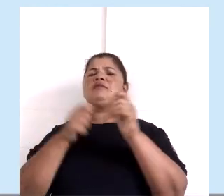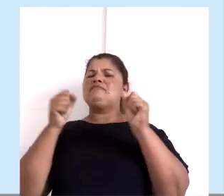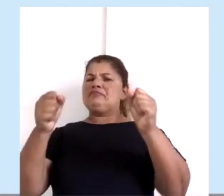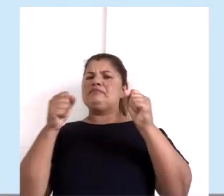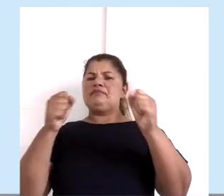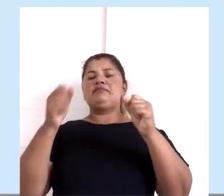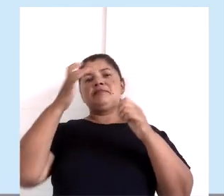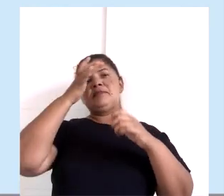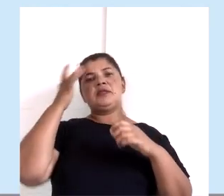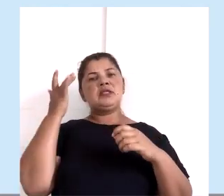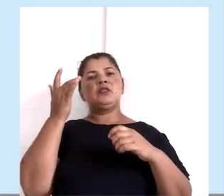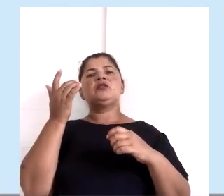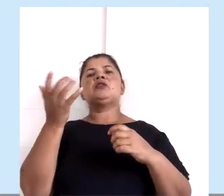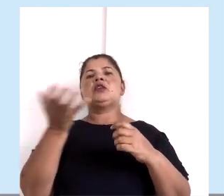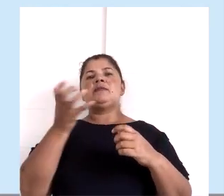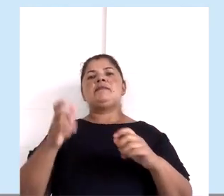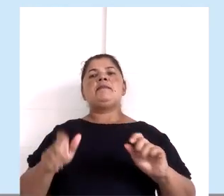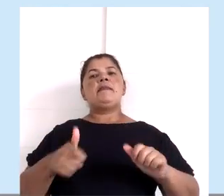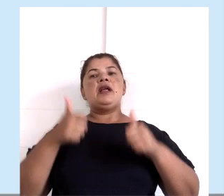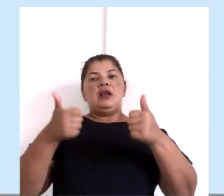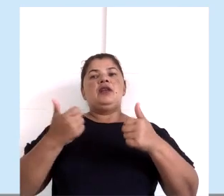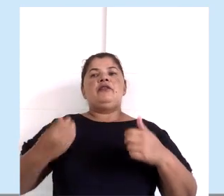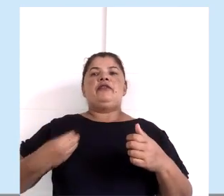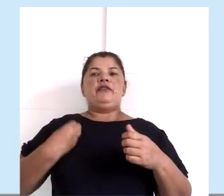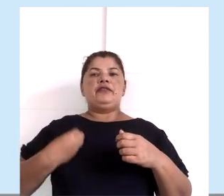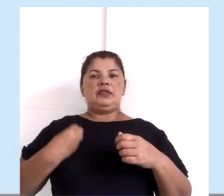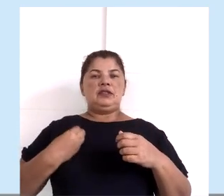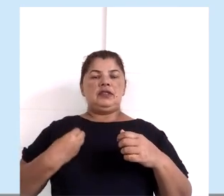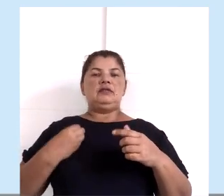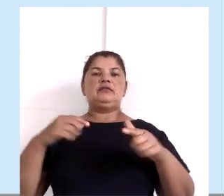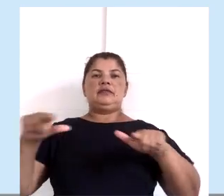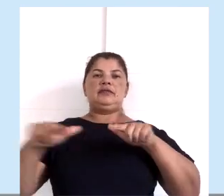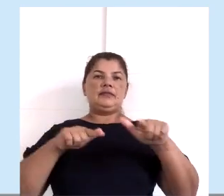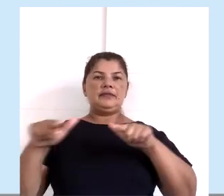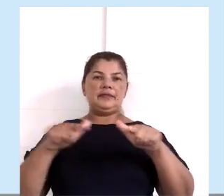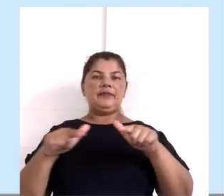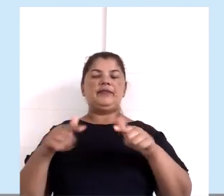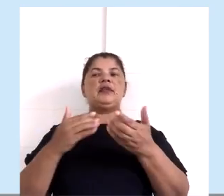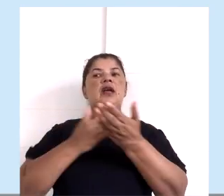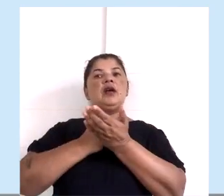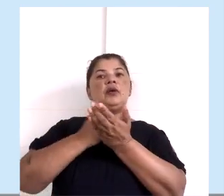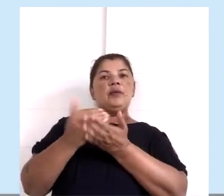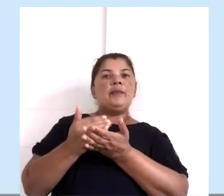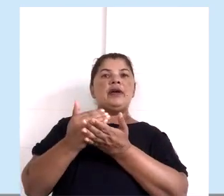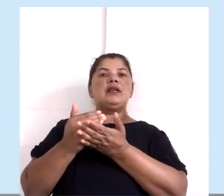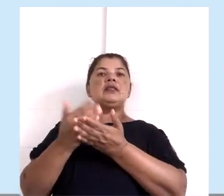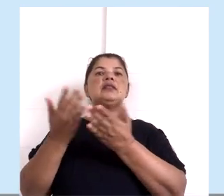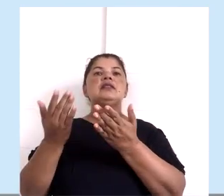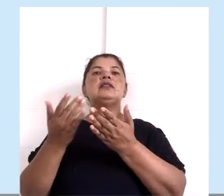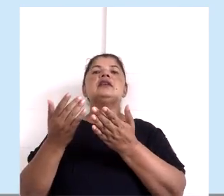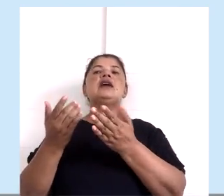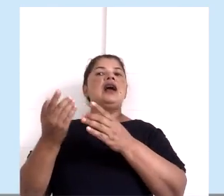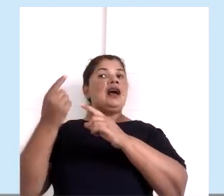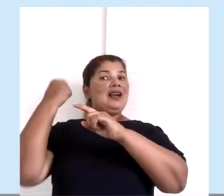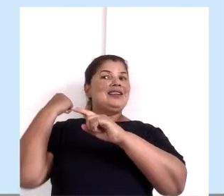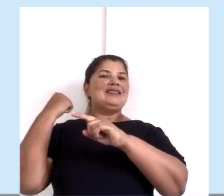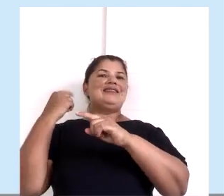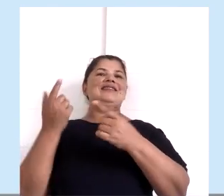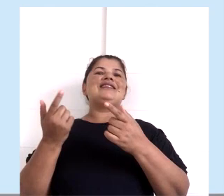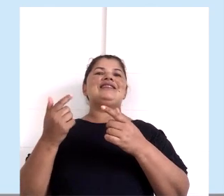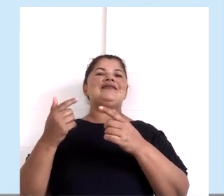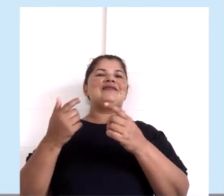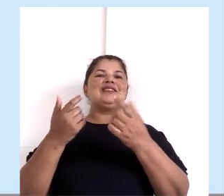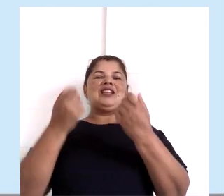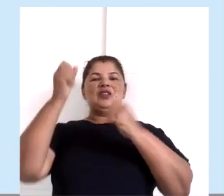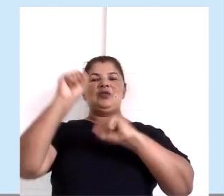pessoas para brigar por melhores condições de vida e trabalho. Isso começou a acontecer já nesse período aí da